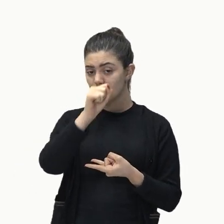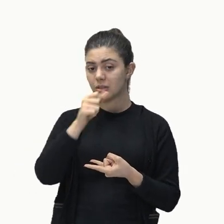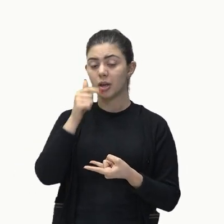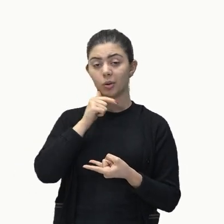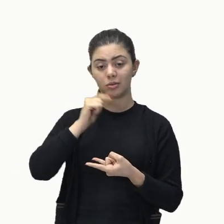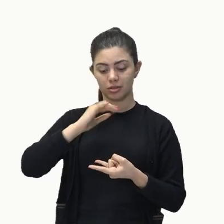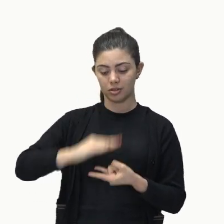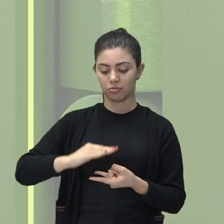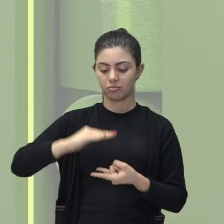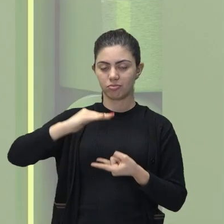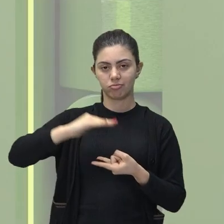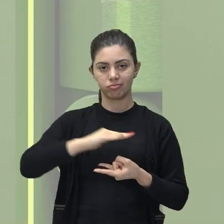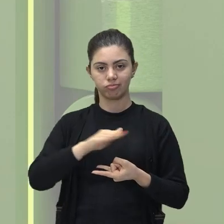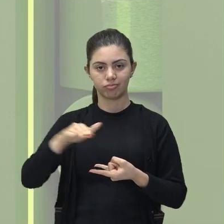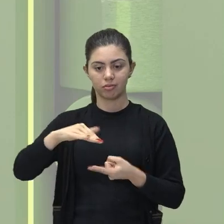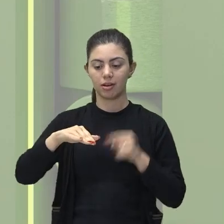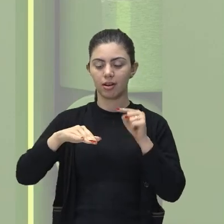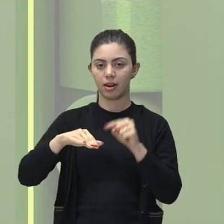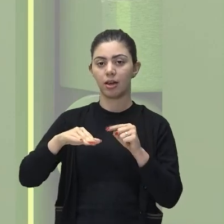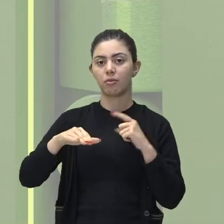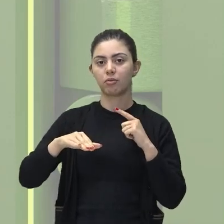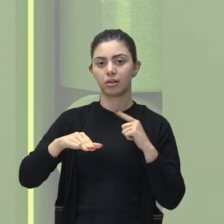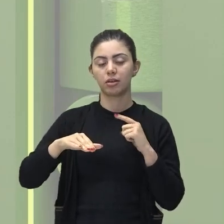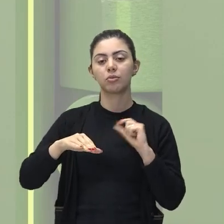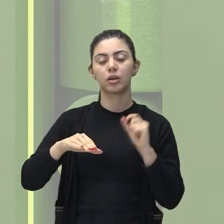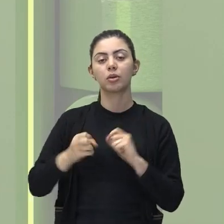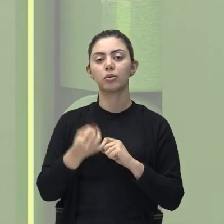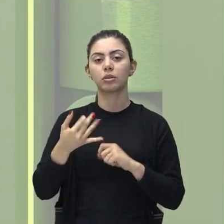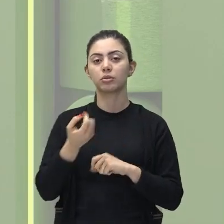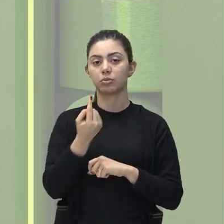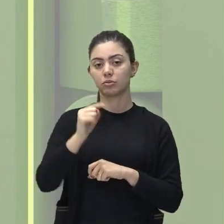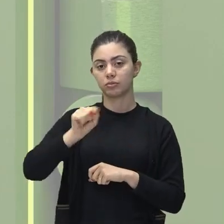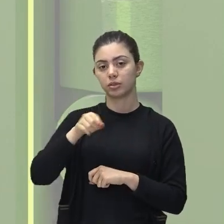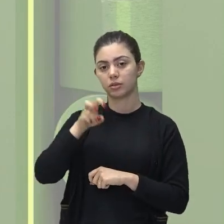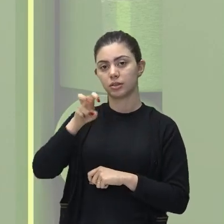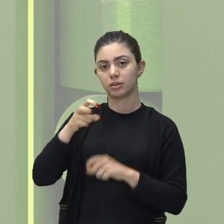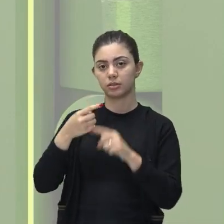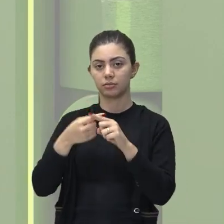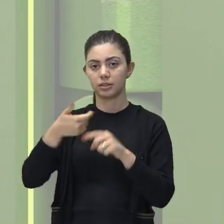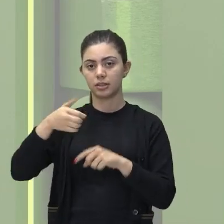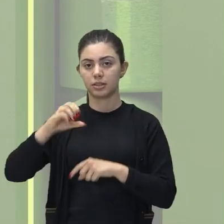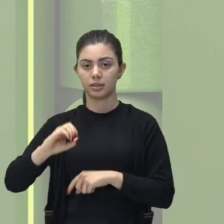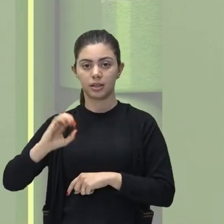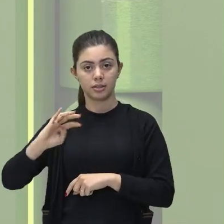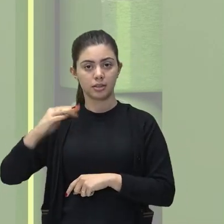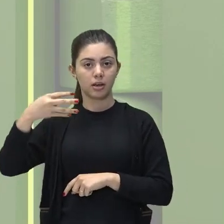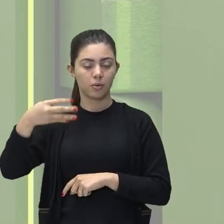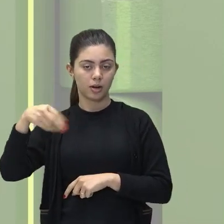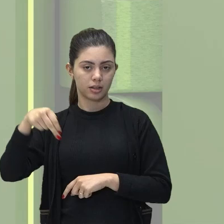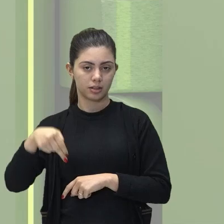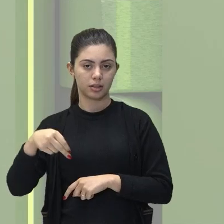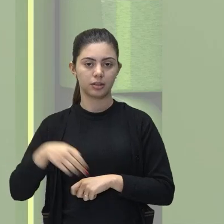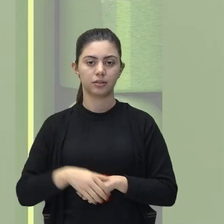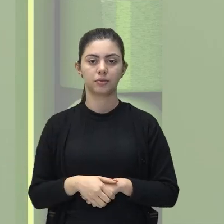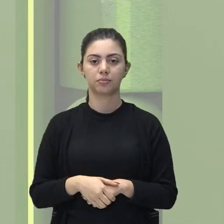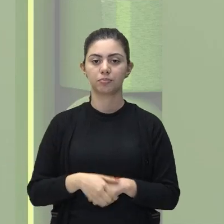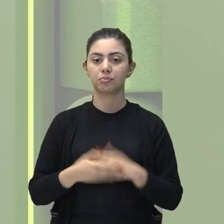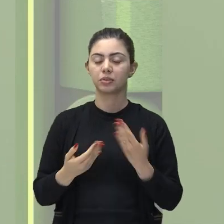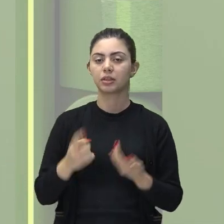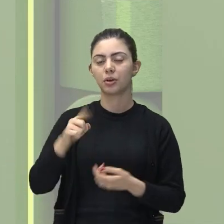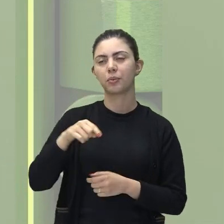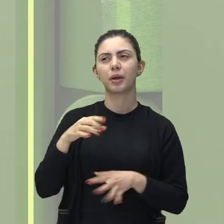conseguiu levantar um carro de 1,5 vezes 10 à quarta newtons, né? Como 10 à quarta é